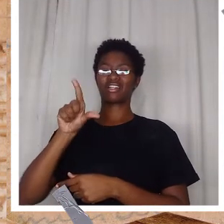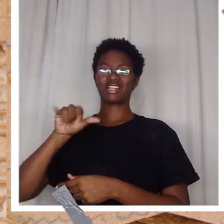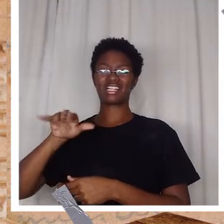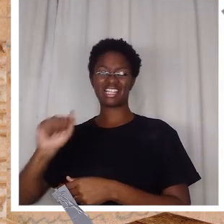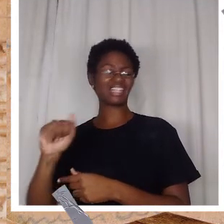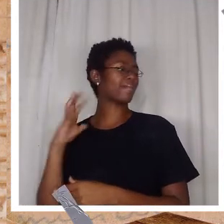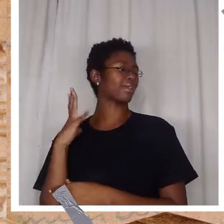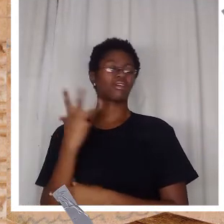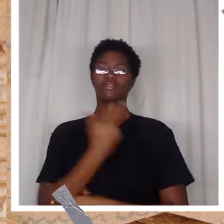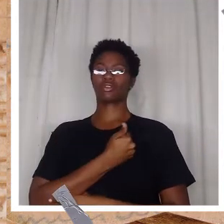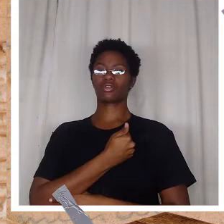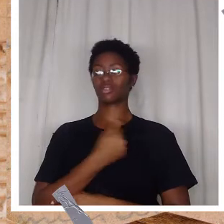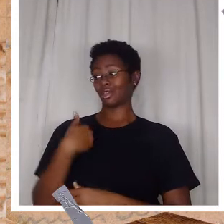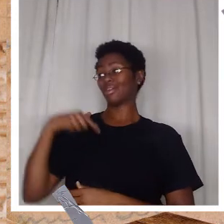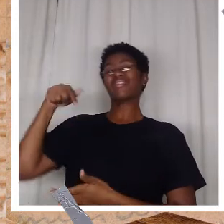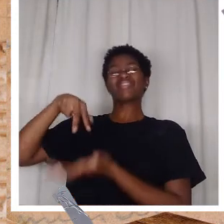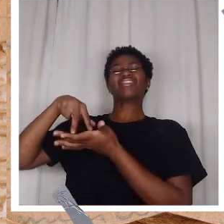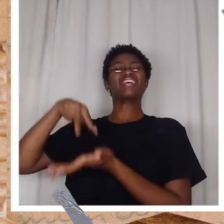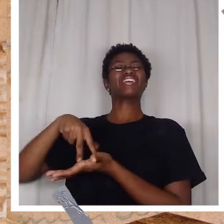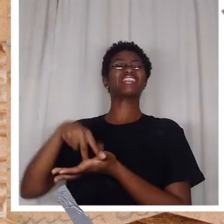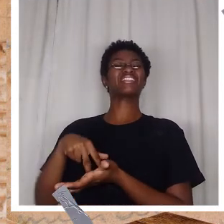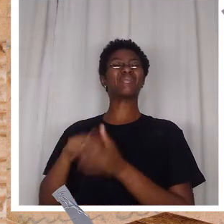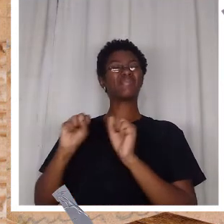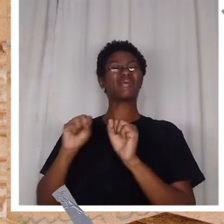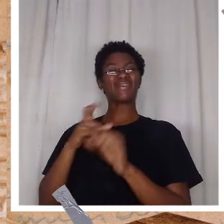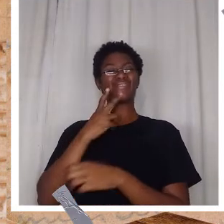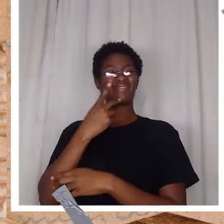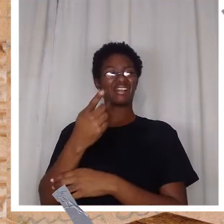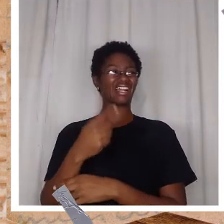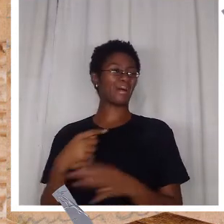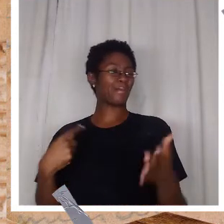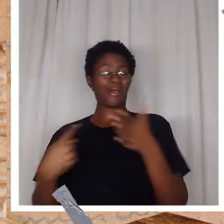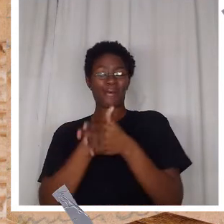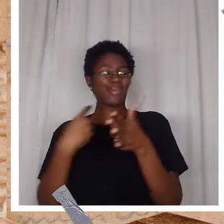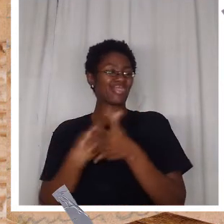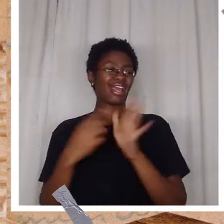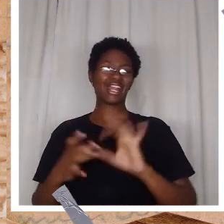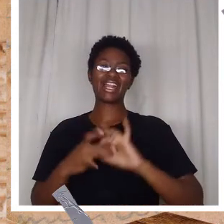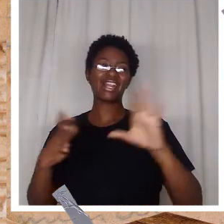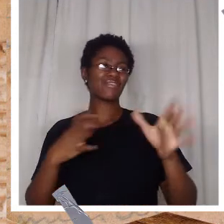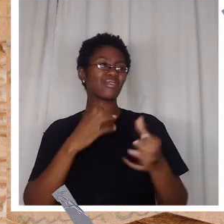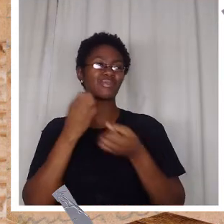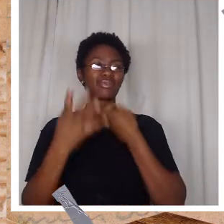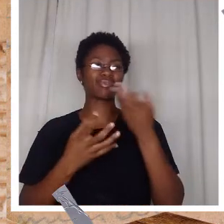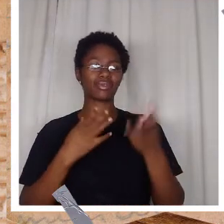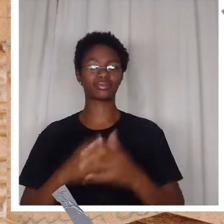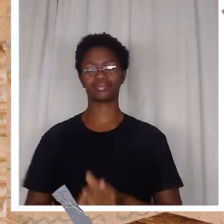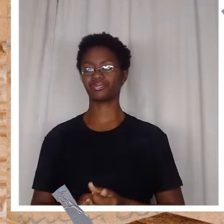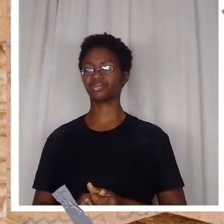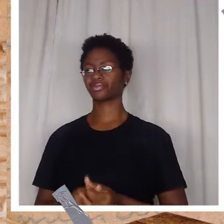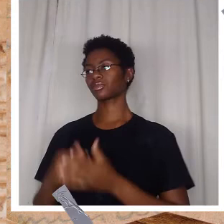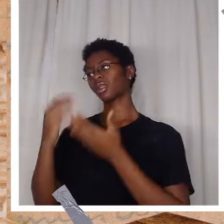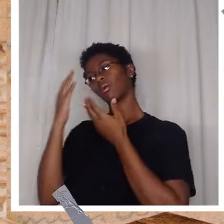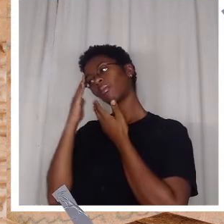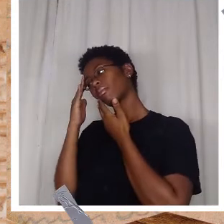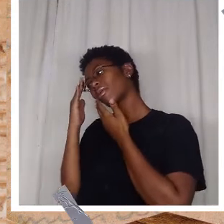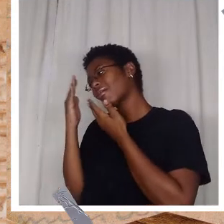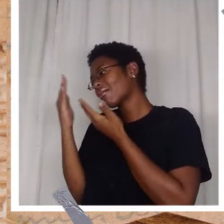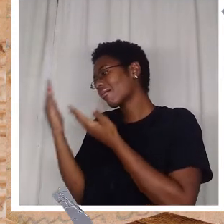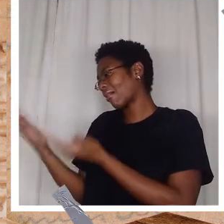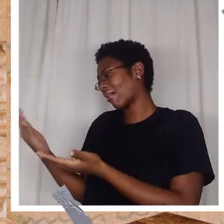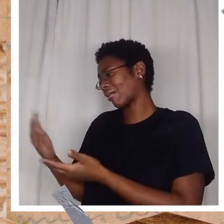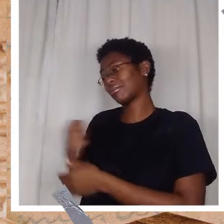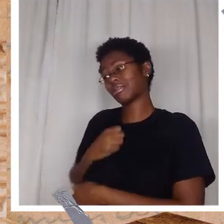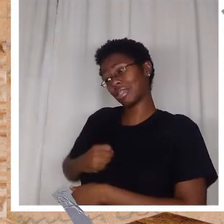Estou à sua disposição. Só perguntar. Prazer. mais uma vez por perto, Pilar.